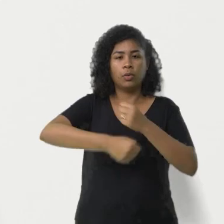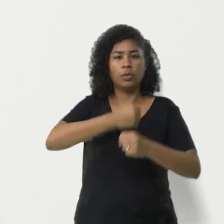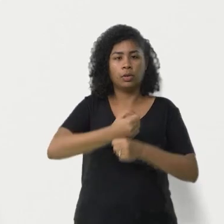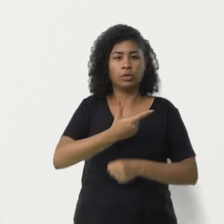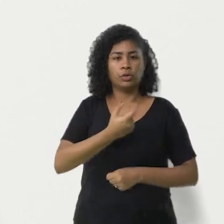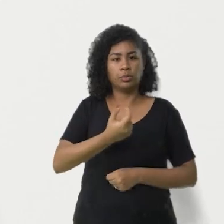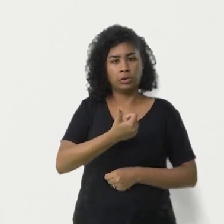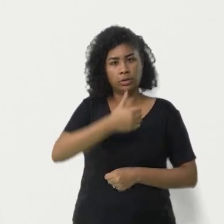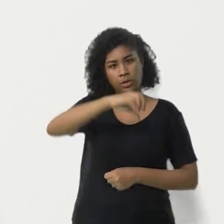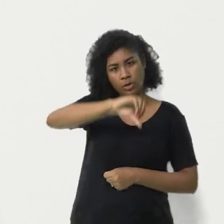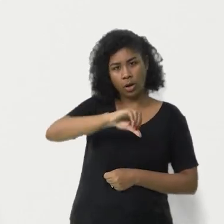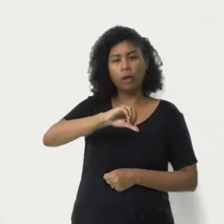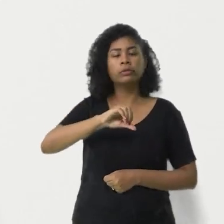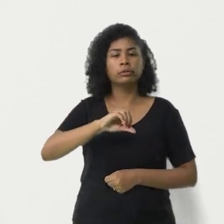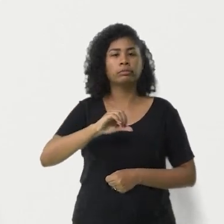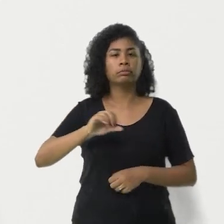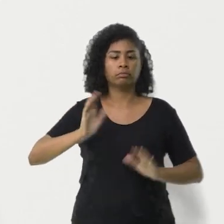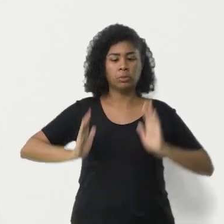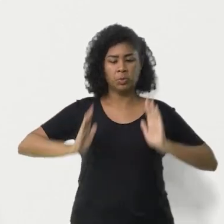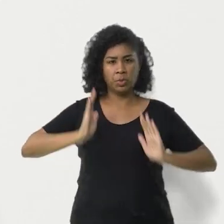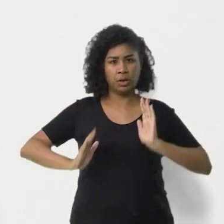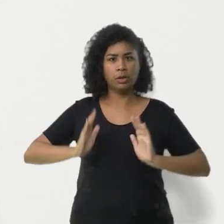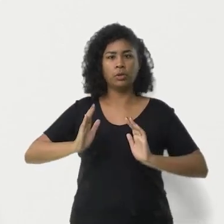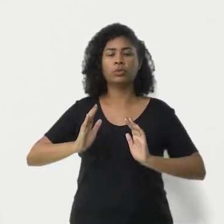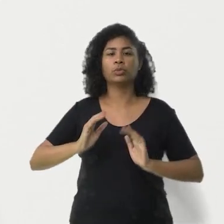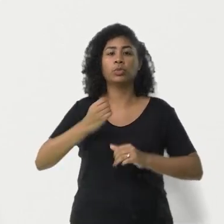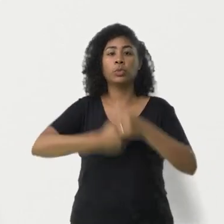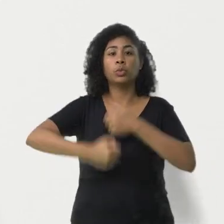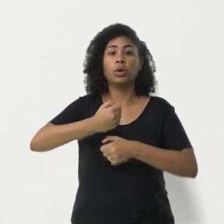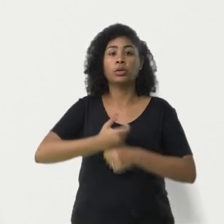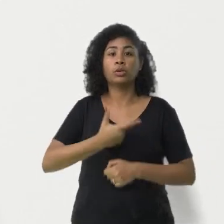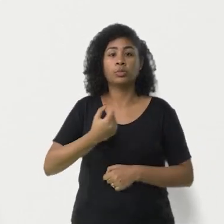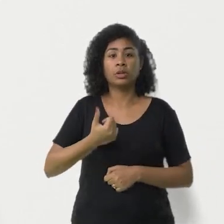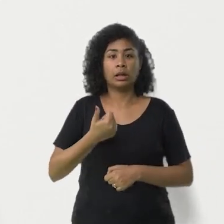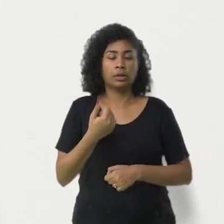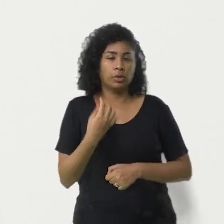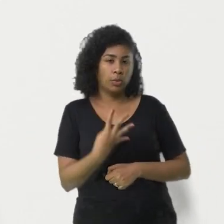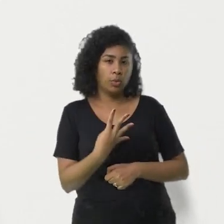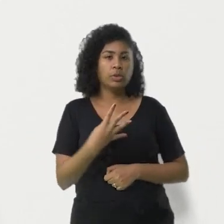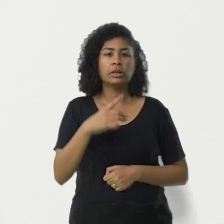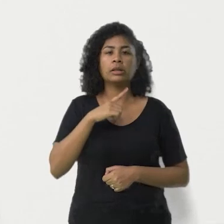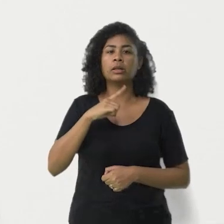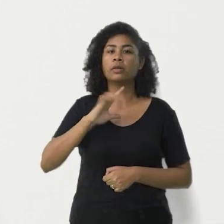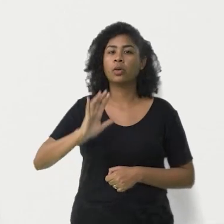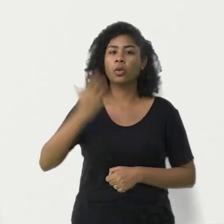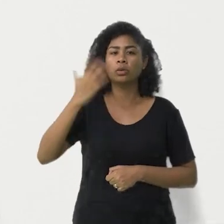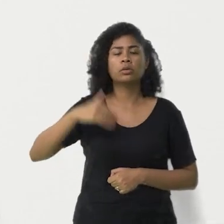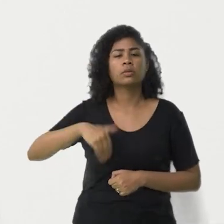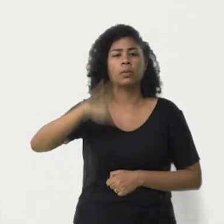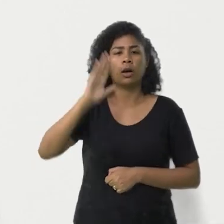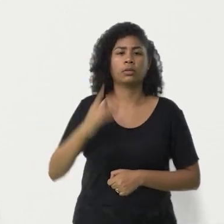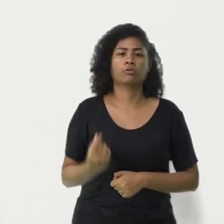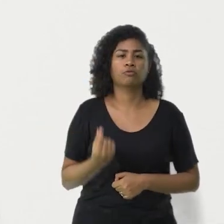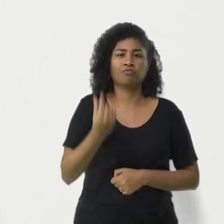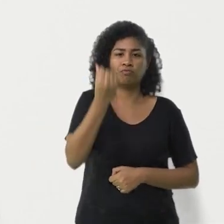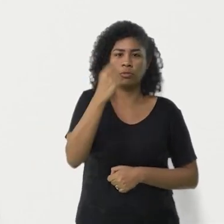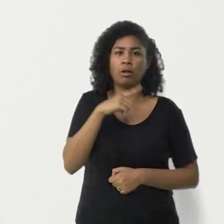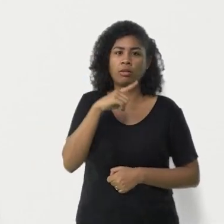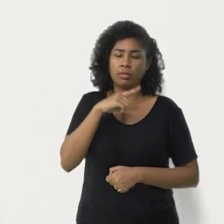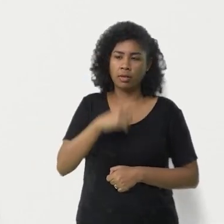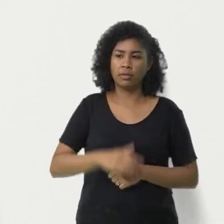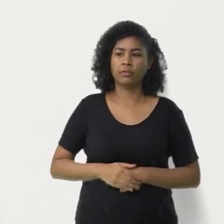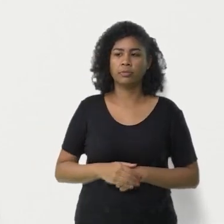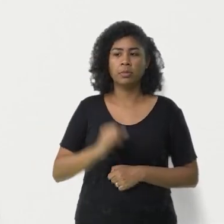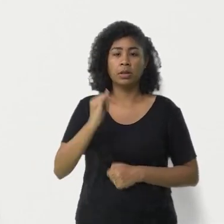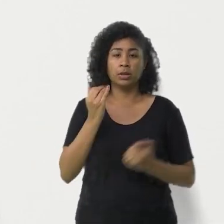ao Brasil, no ano de 2014, teve uma maior renda, né? Se a gente for verificar